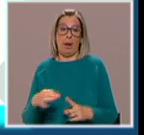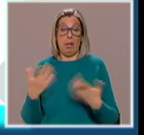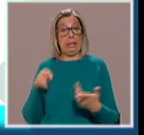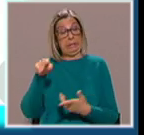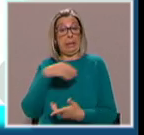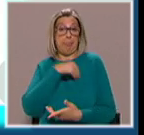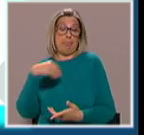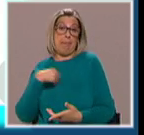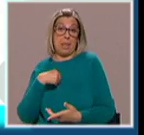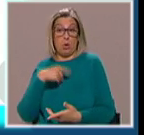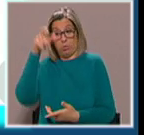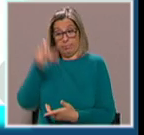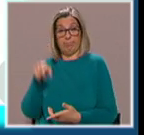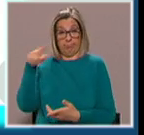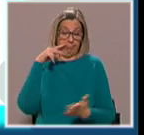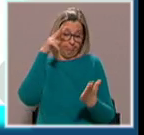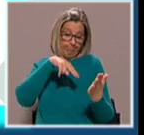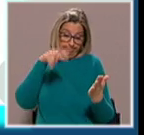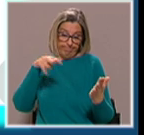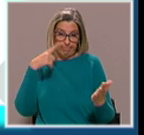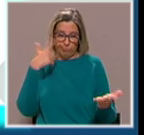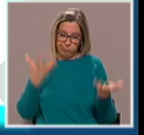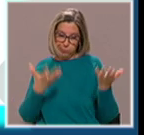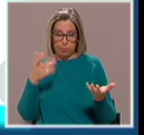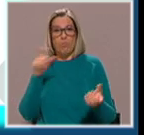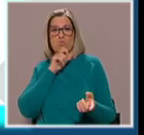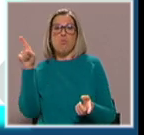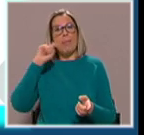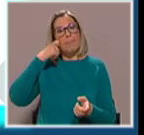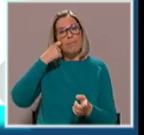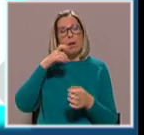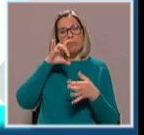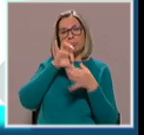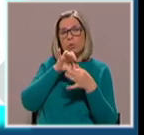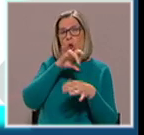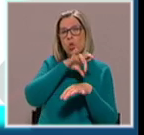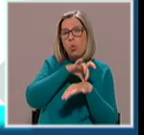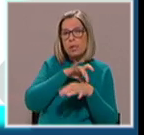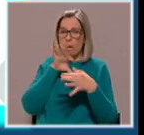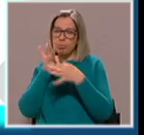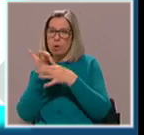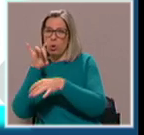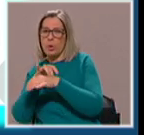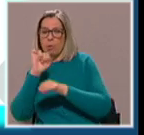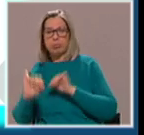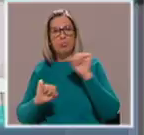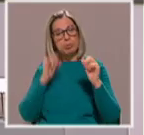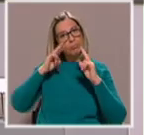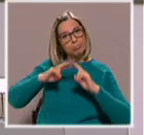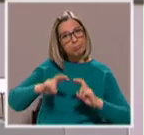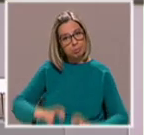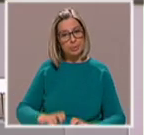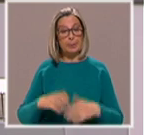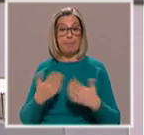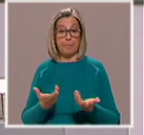médico, poderá então suspeitar determinadas doenças. Eu agora vou passar aqui à frente uma situação, porque a nossa aula também está